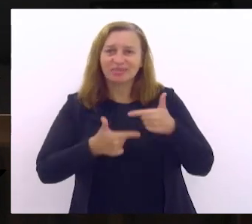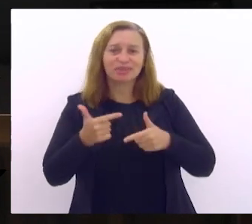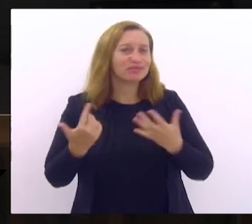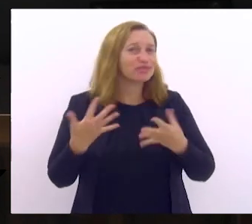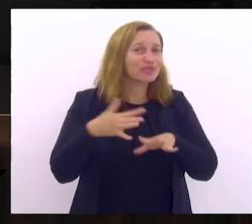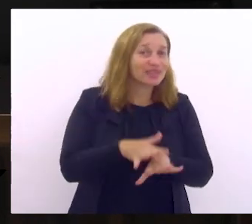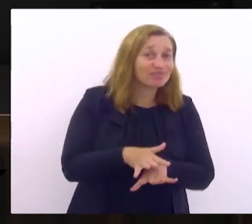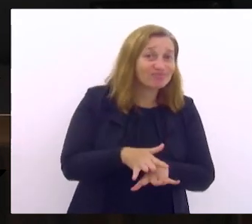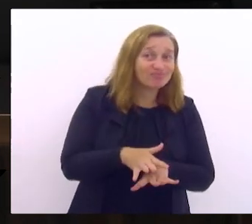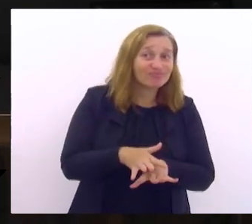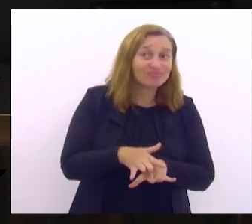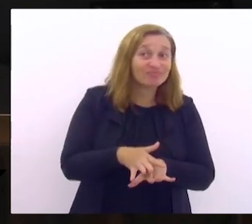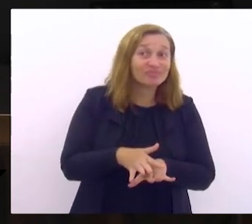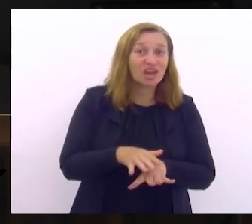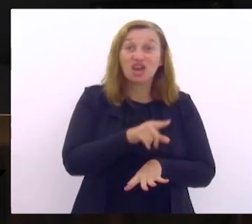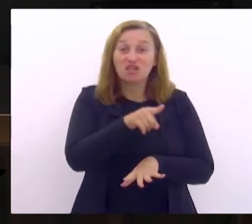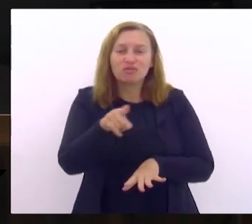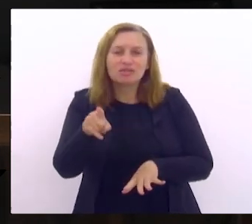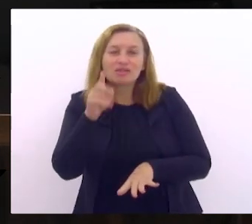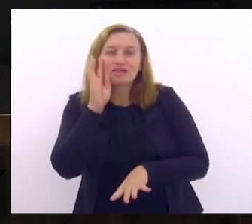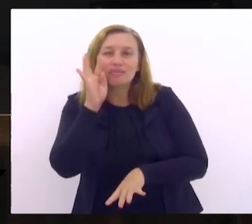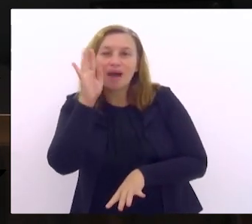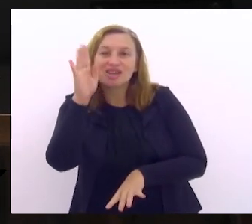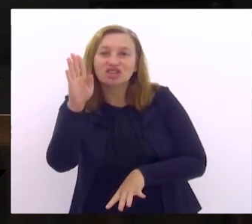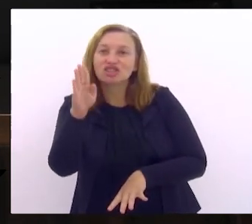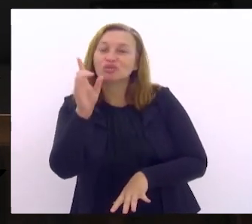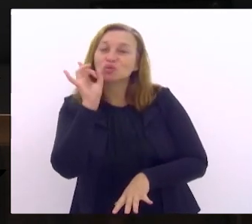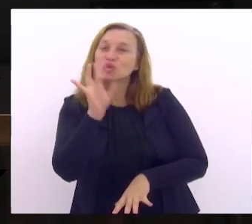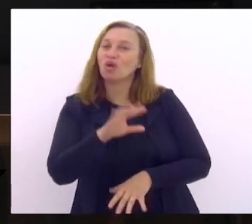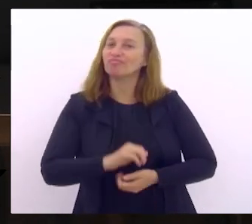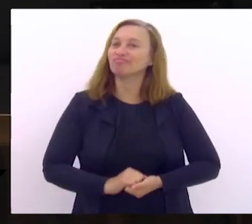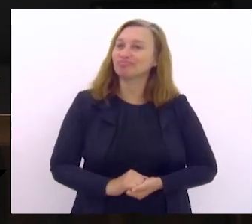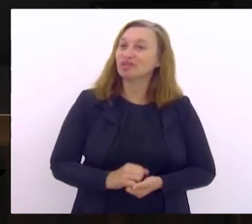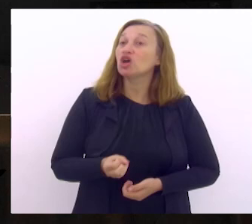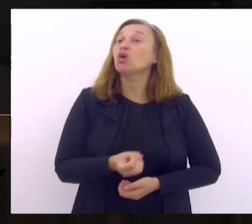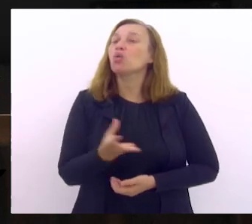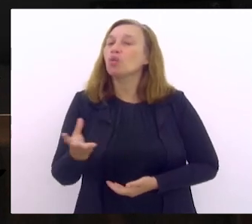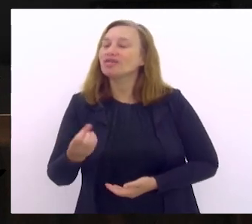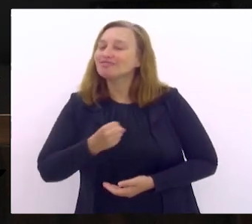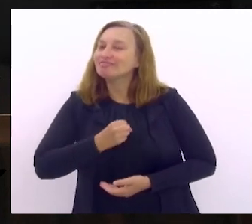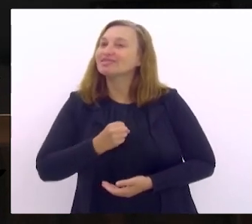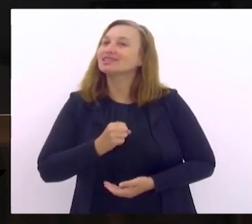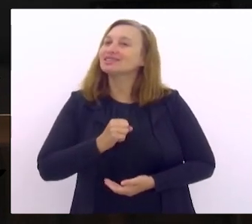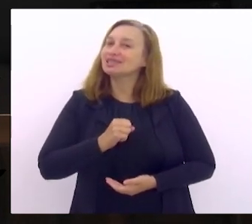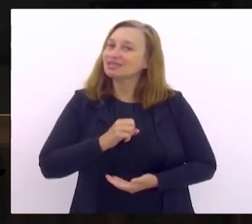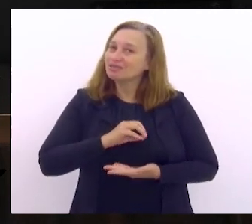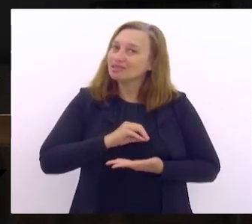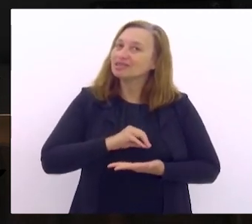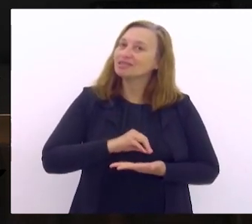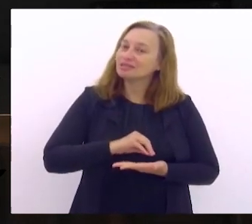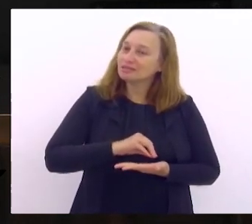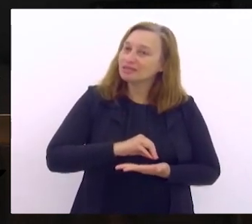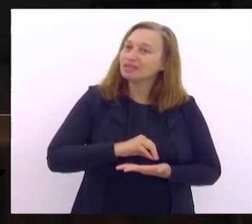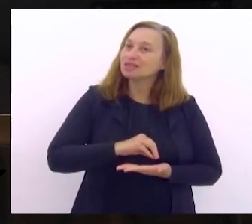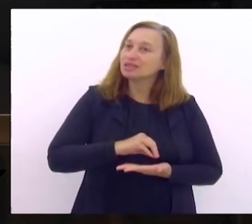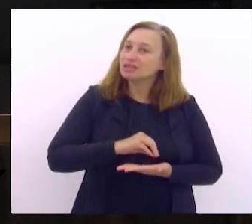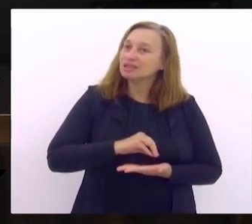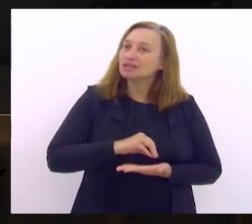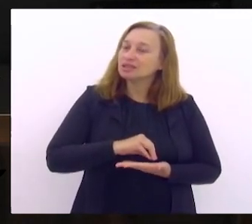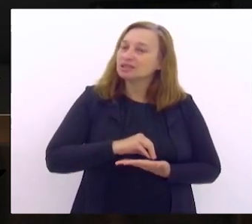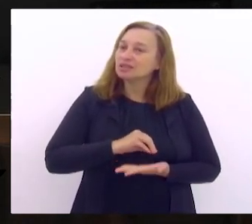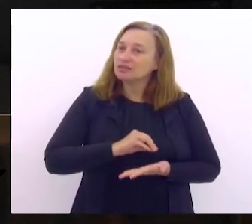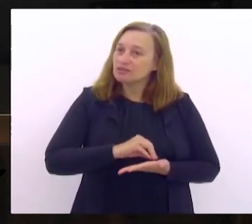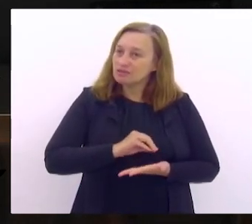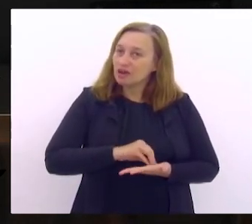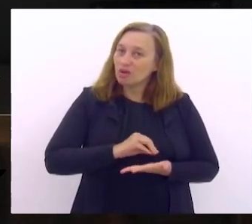inclusão. E vocês imaginam só quanta falta, secretário, esse estádio Célio de Barros faz